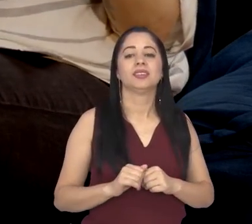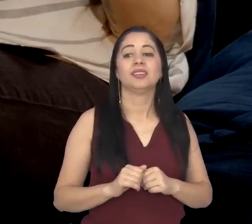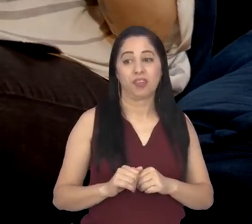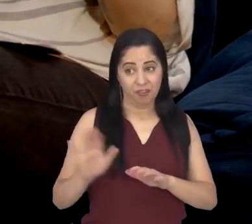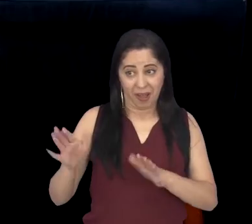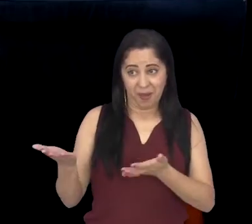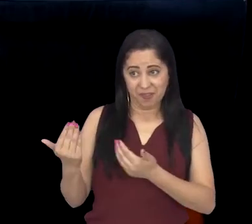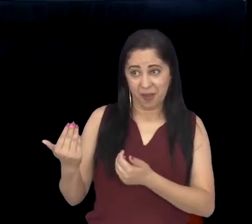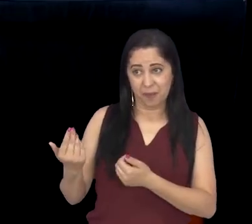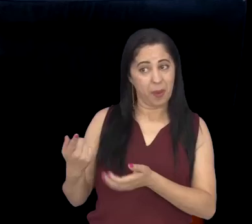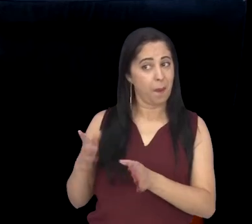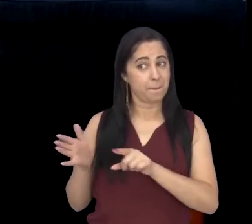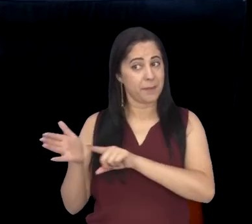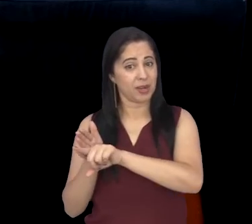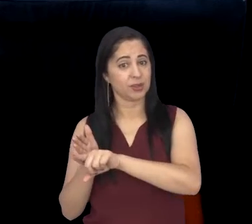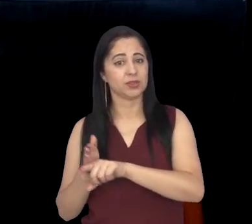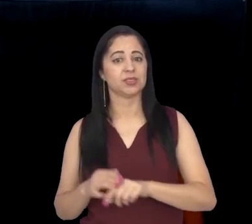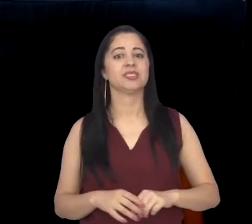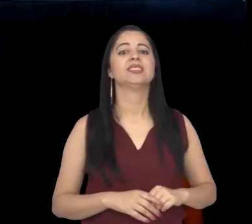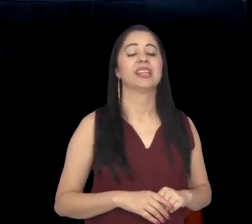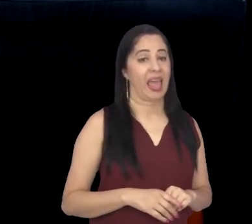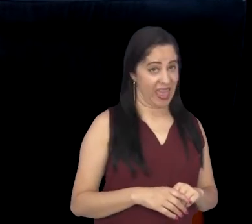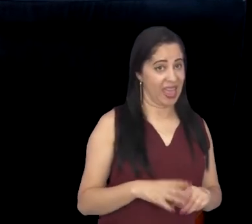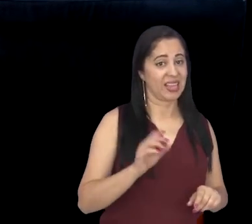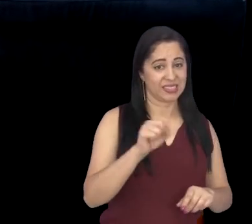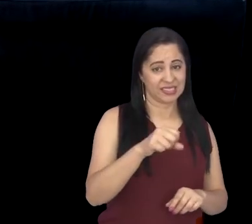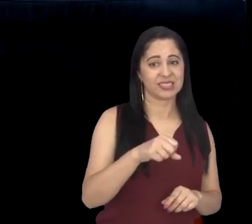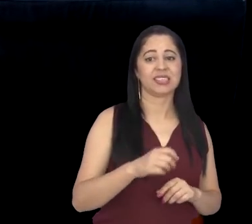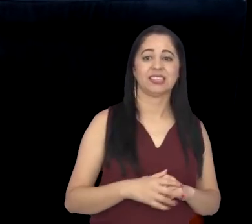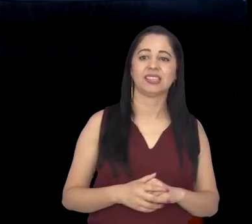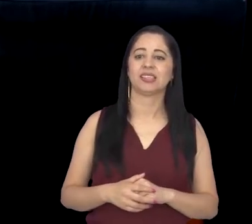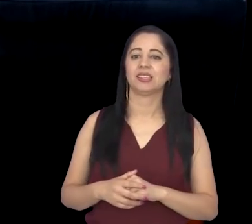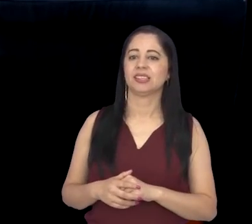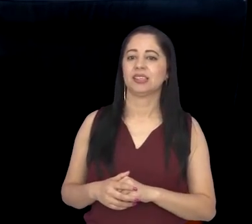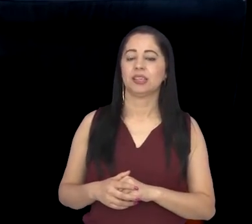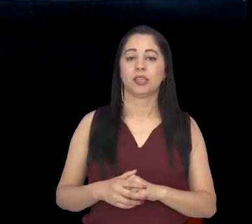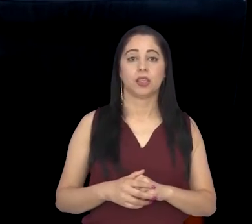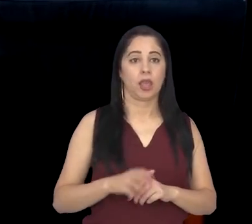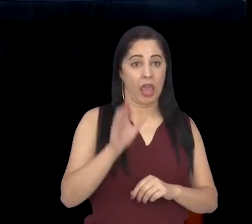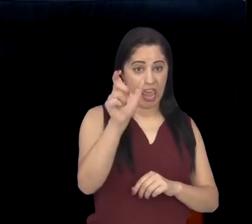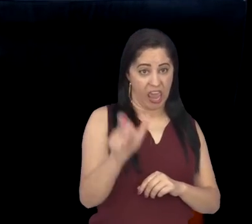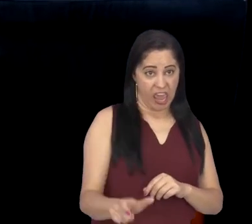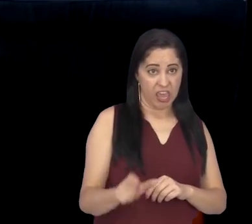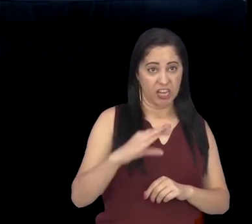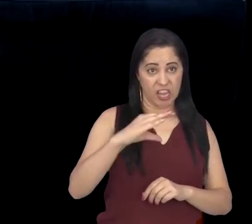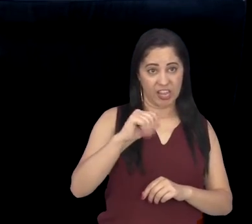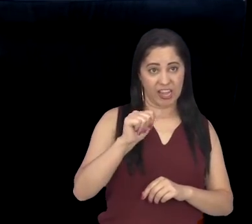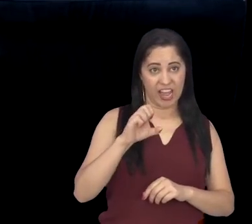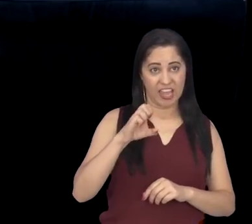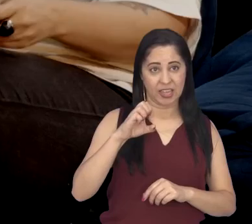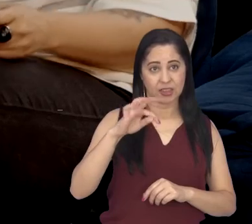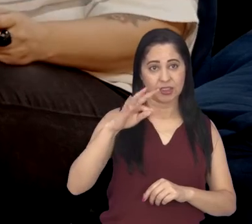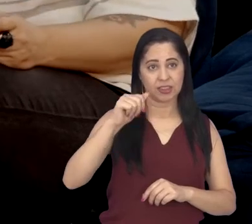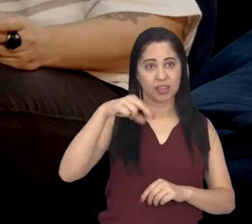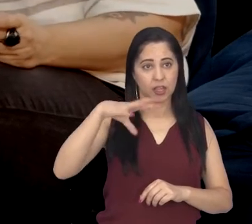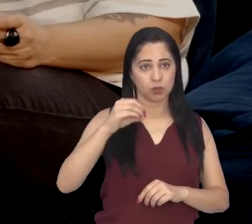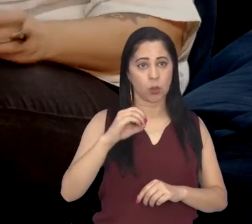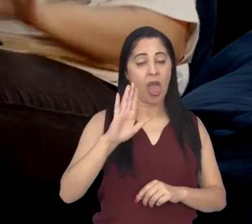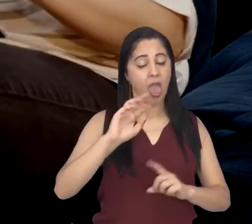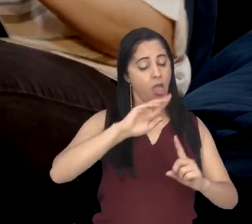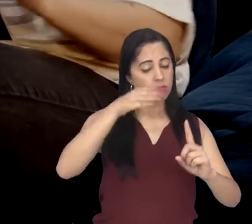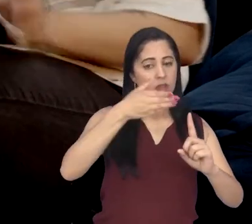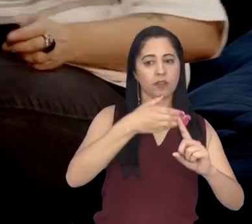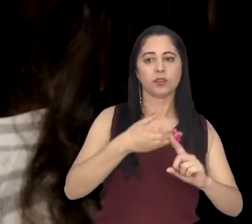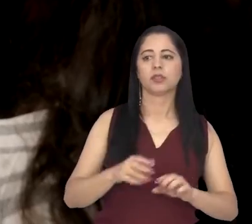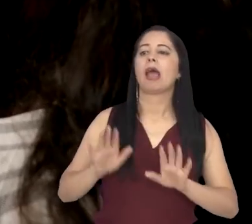Vamos nessa? Você tem o Caetano como um cara que... uma referência grande, né? De várias coisas que você faz. Você pode dizer,